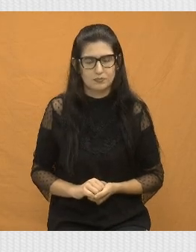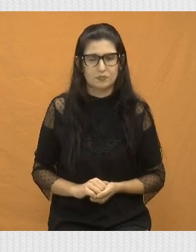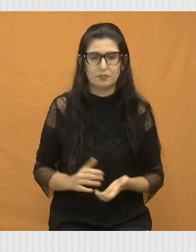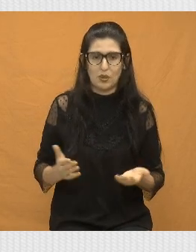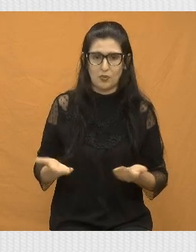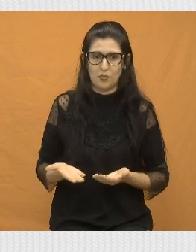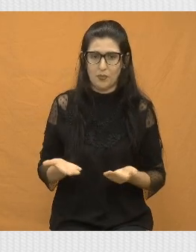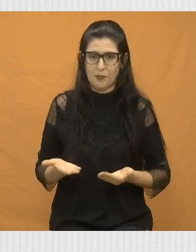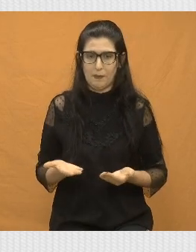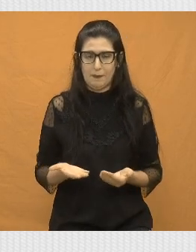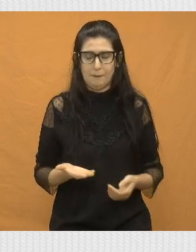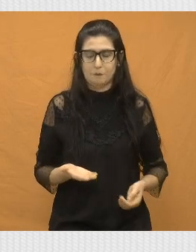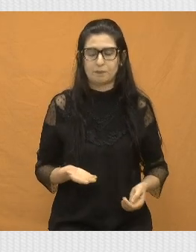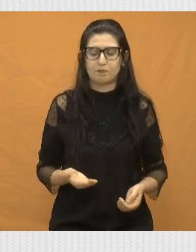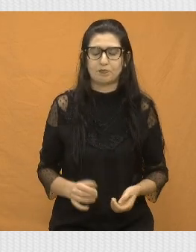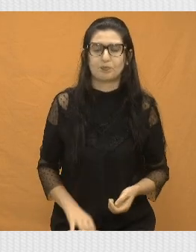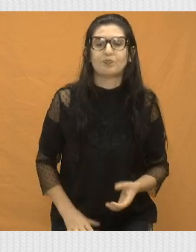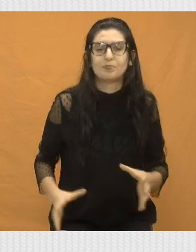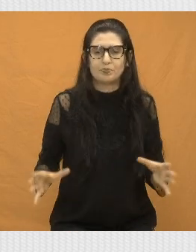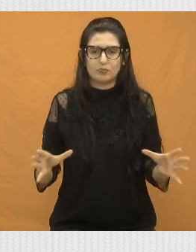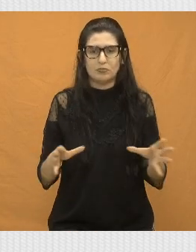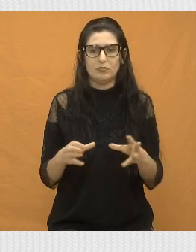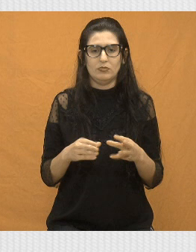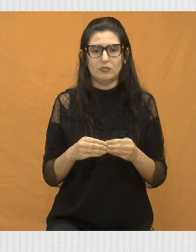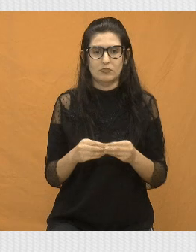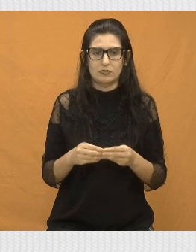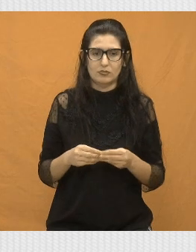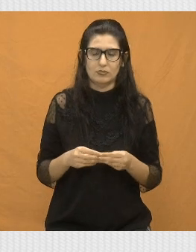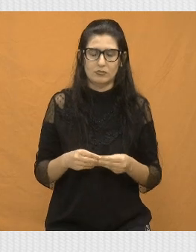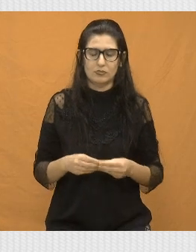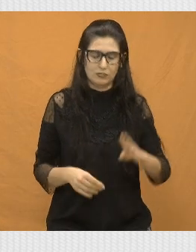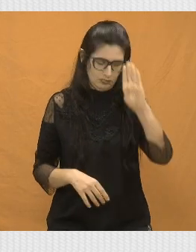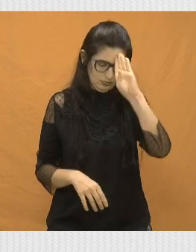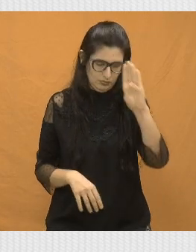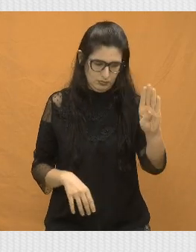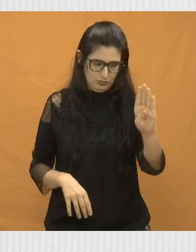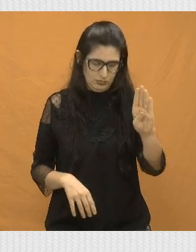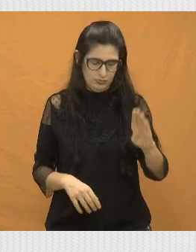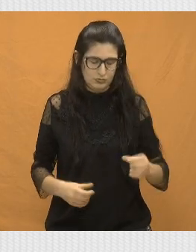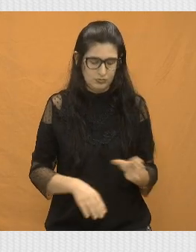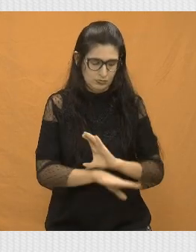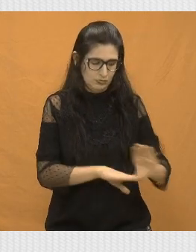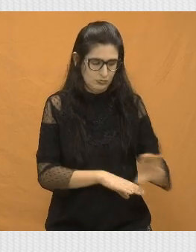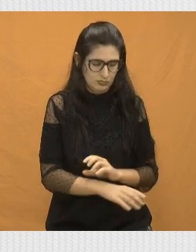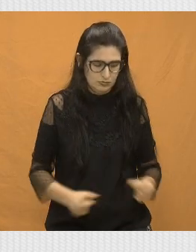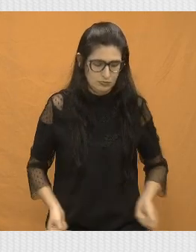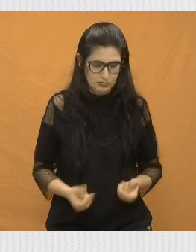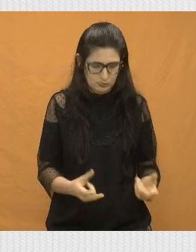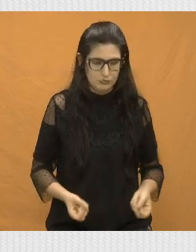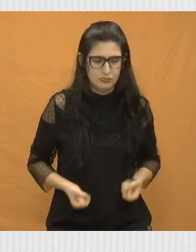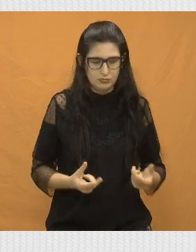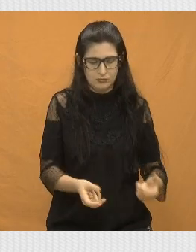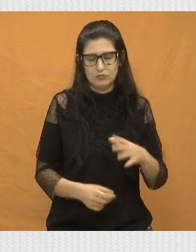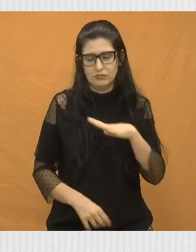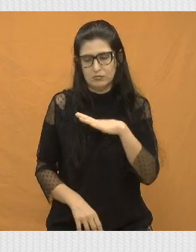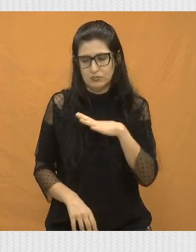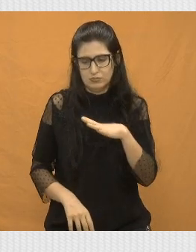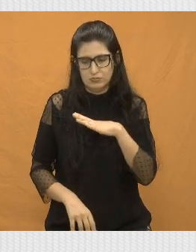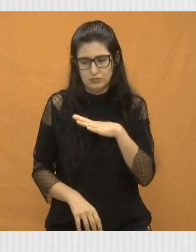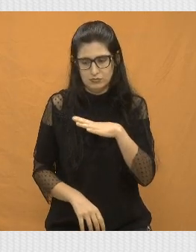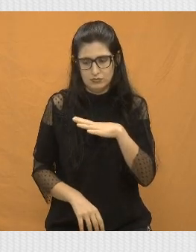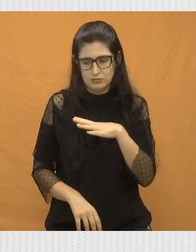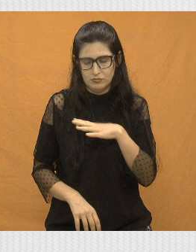Aqui é um resumo das principais receitas do município, para que vocês possam ter um